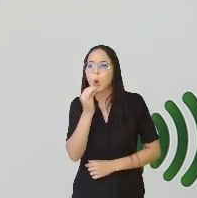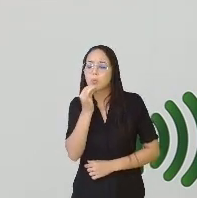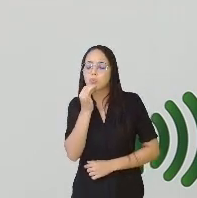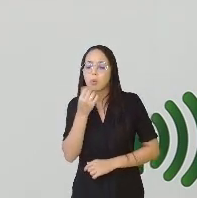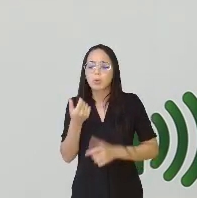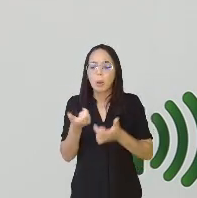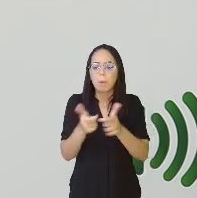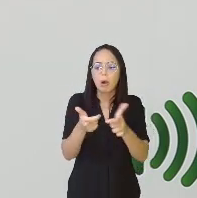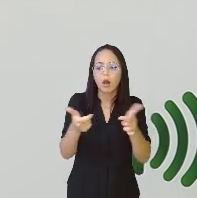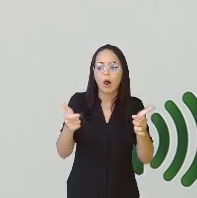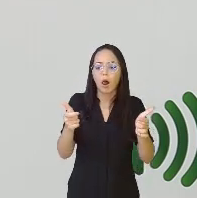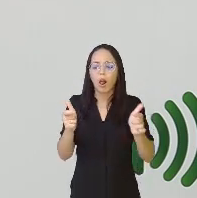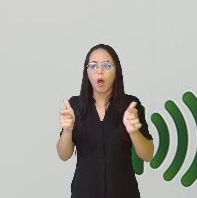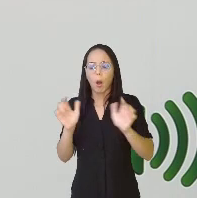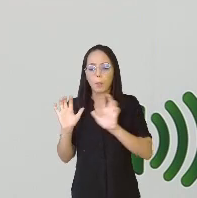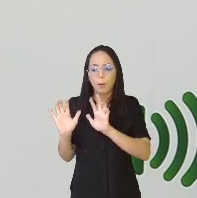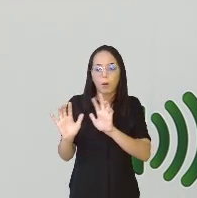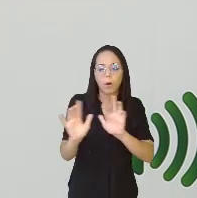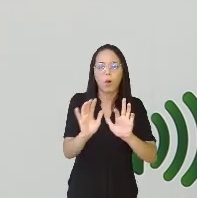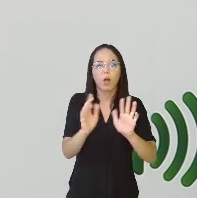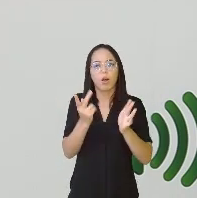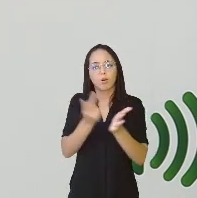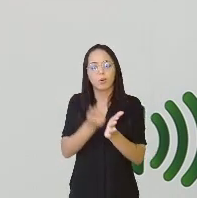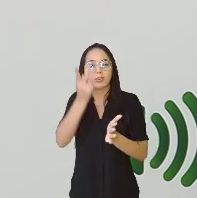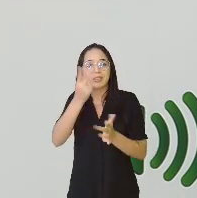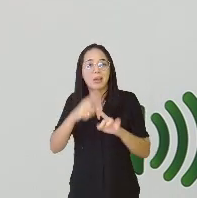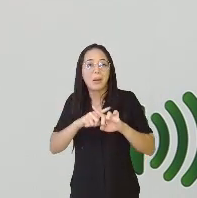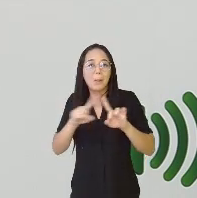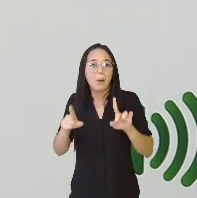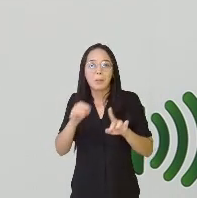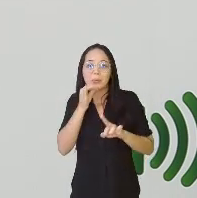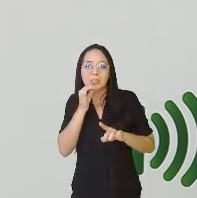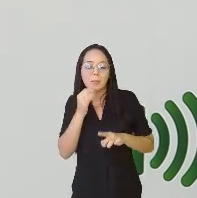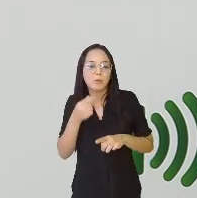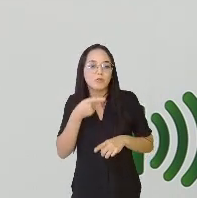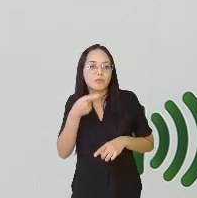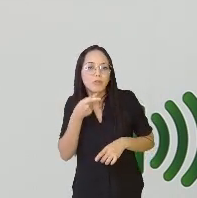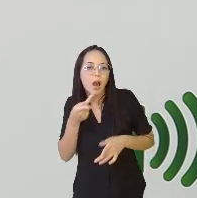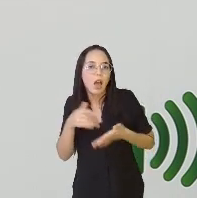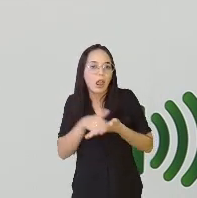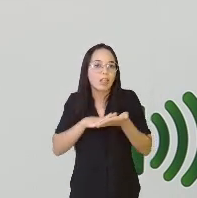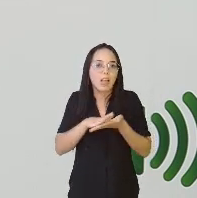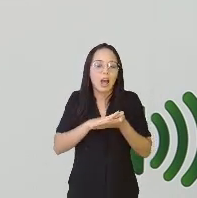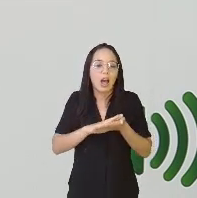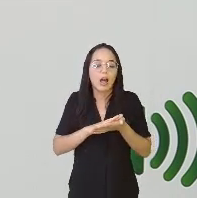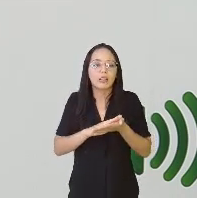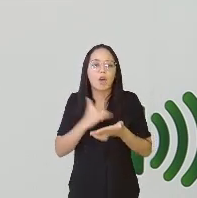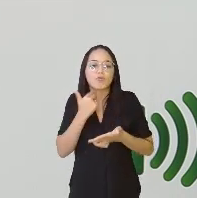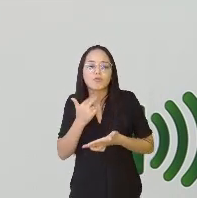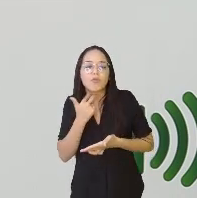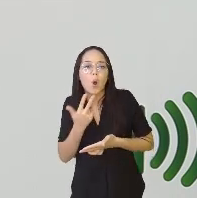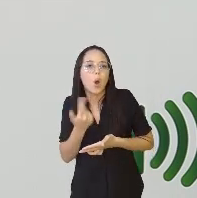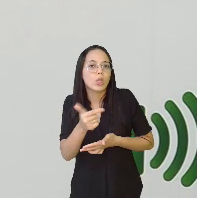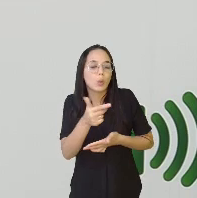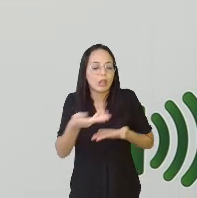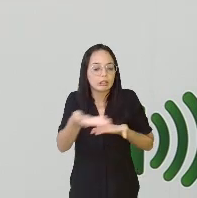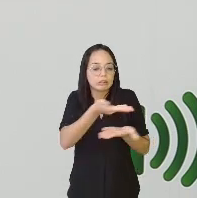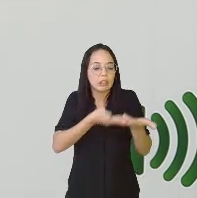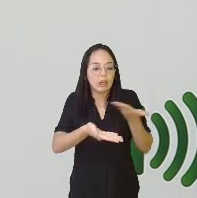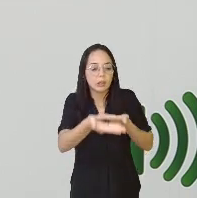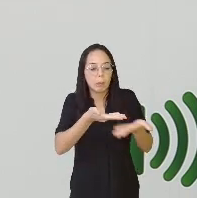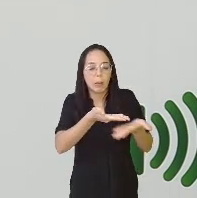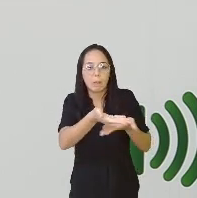um volume, para compor uma cena, mas que não vão atuar, que não é atuar, eles não vão falar, eles não vão interagir.